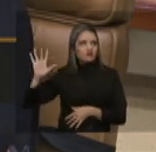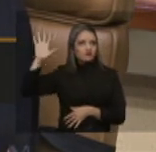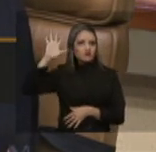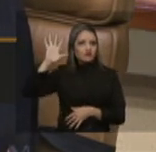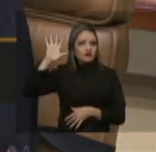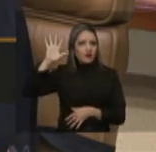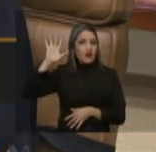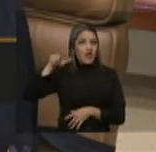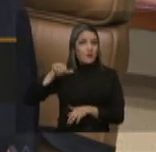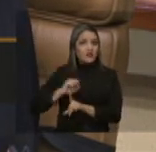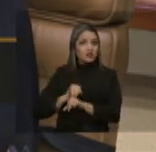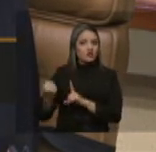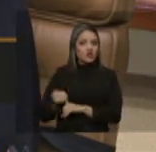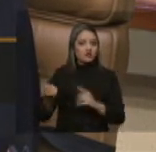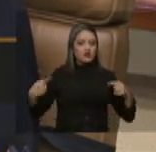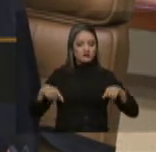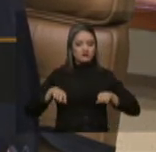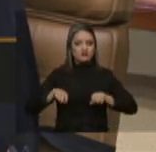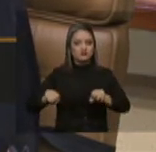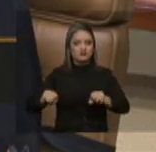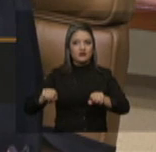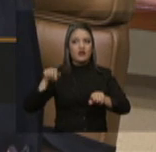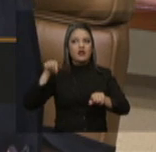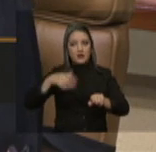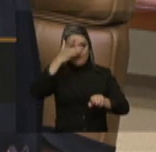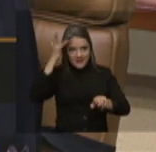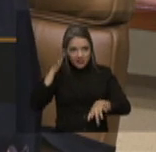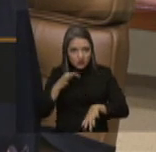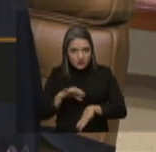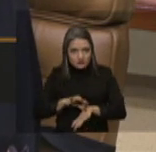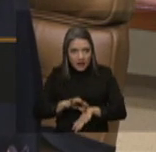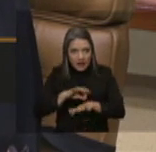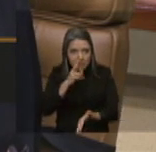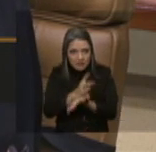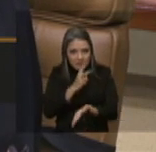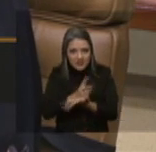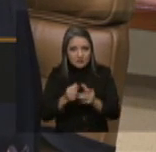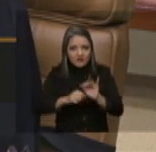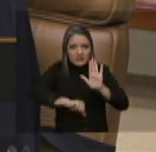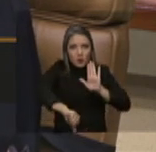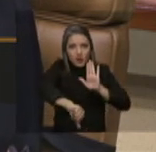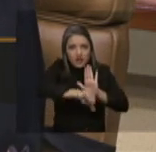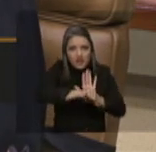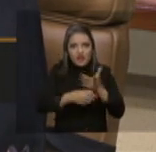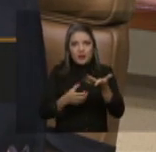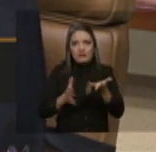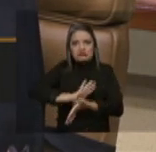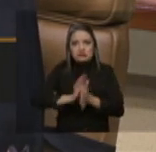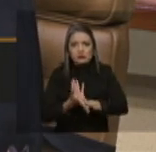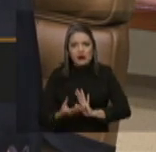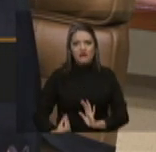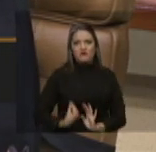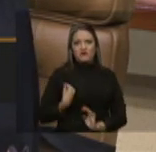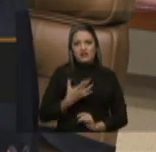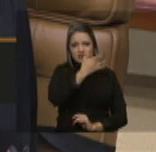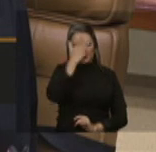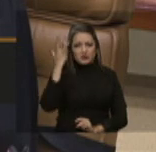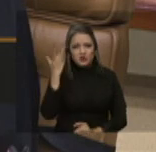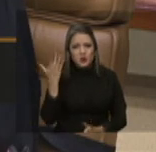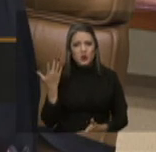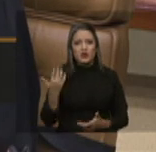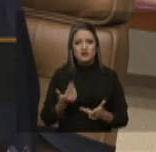sociedade paralela com pessoas de carne e osso praticando crimes destruindo pessoas voltando a